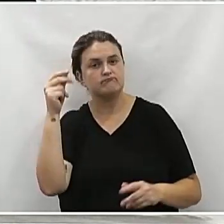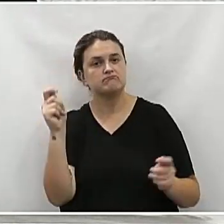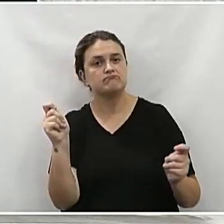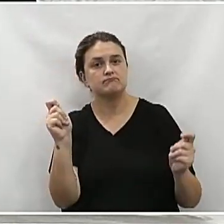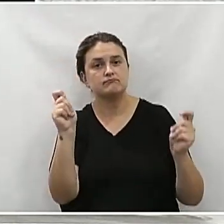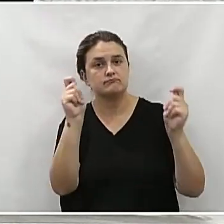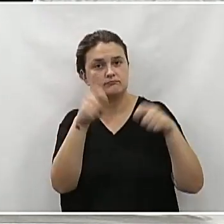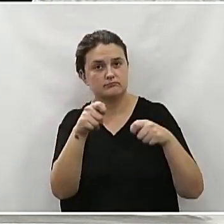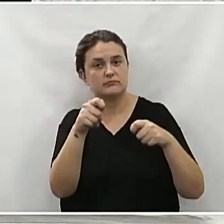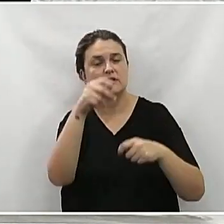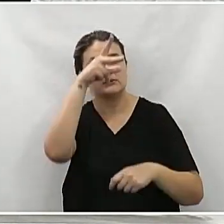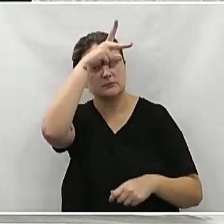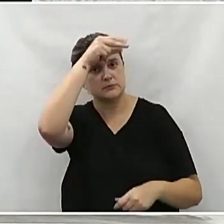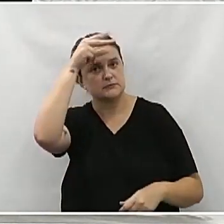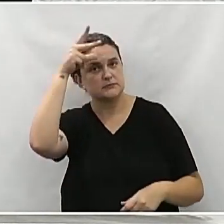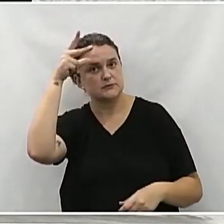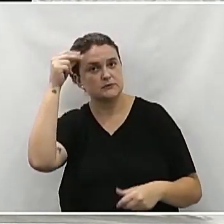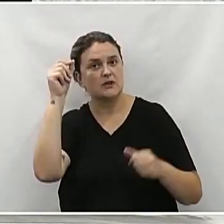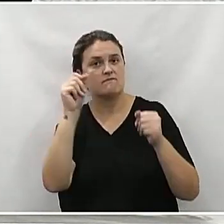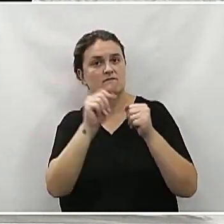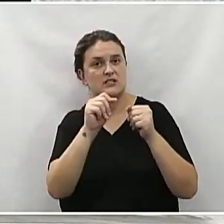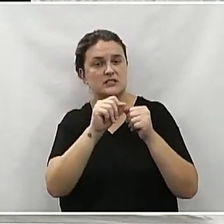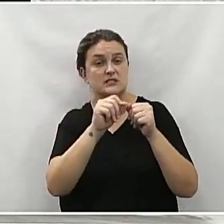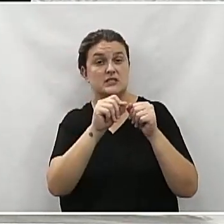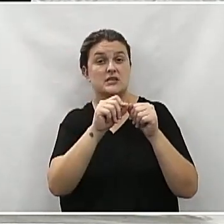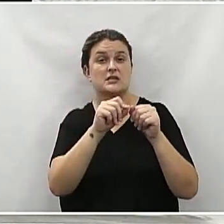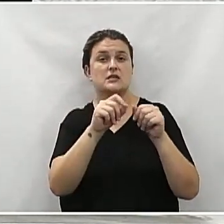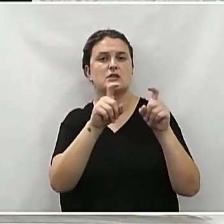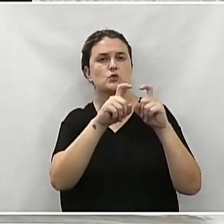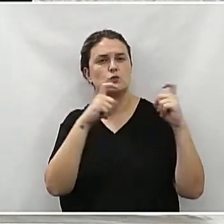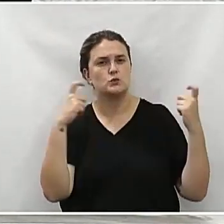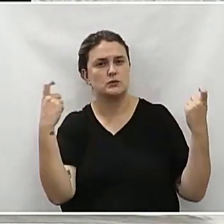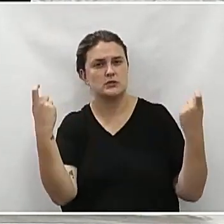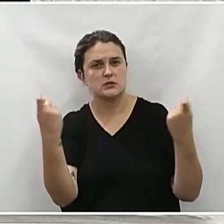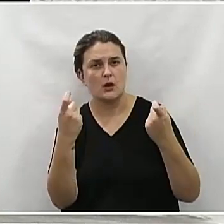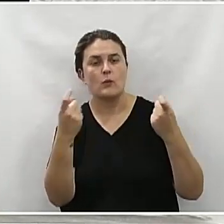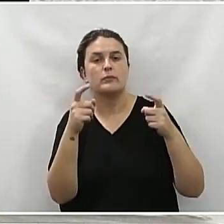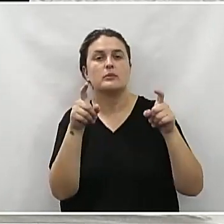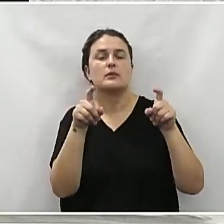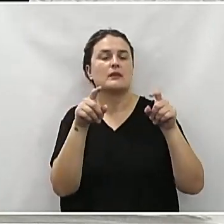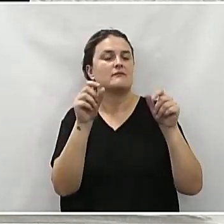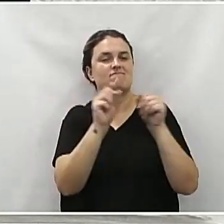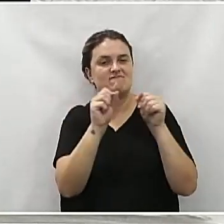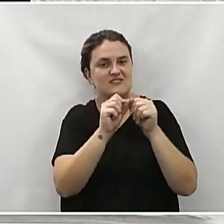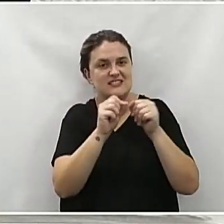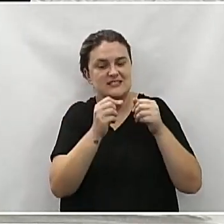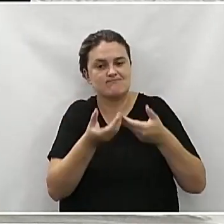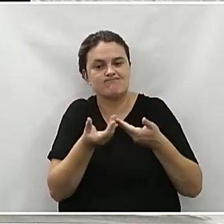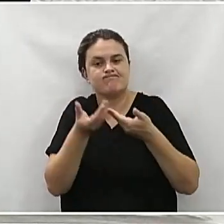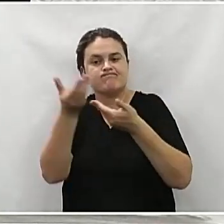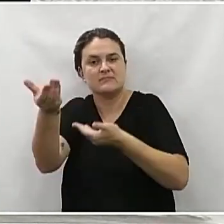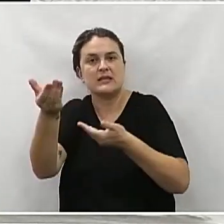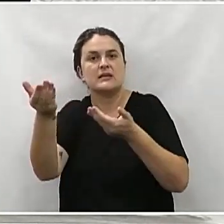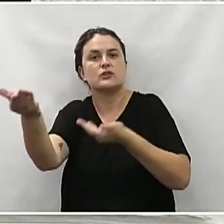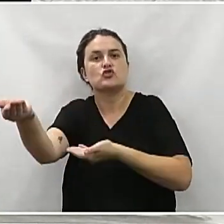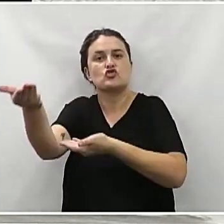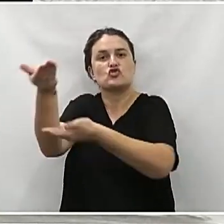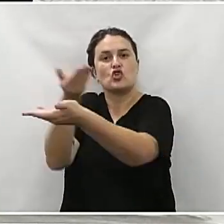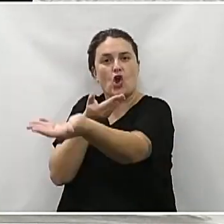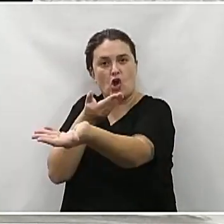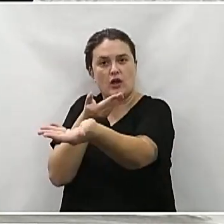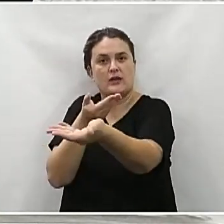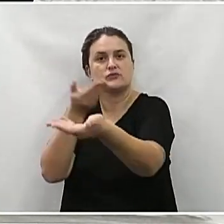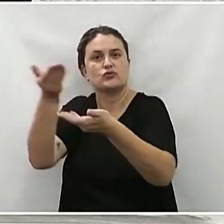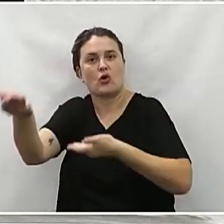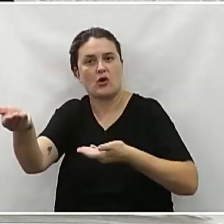Autoriza o Poder Executivo a fazer sessão de servidores públicos e a receber servidores e empregados públicos